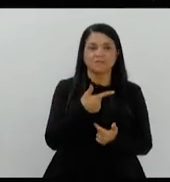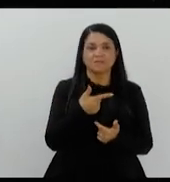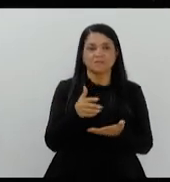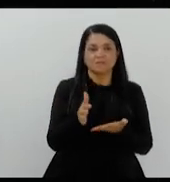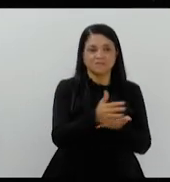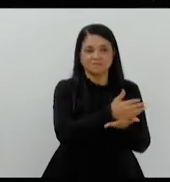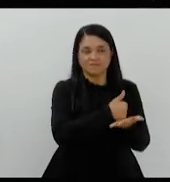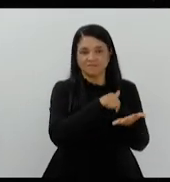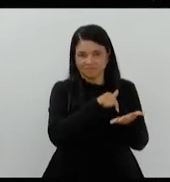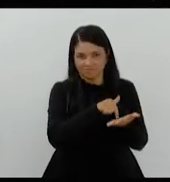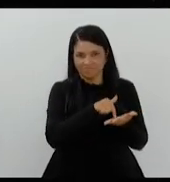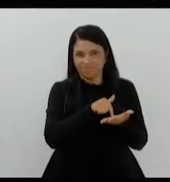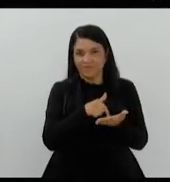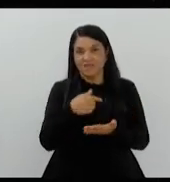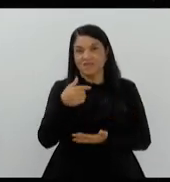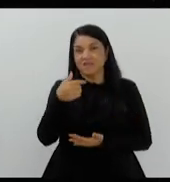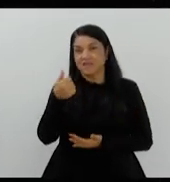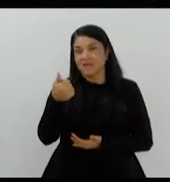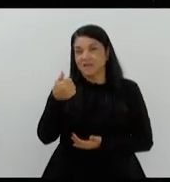14,6 bilhões